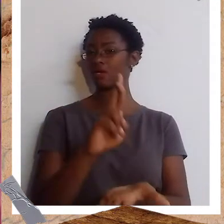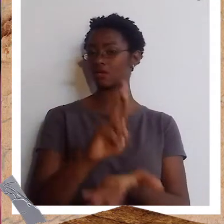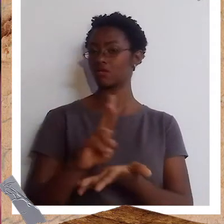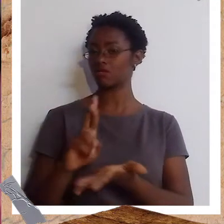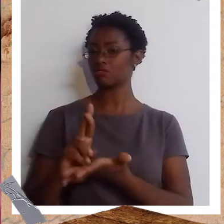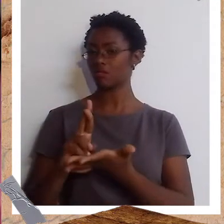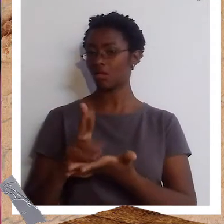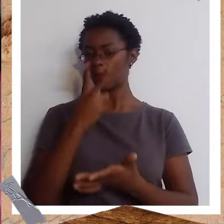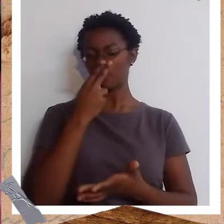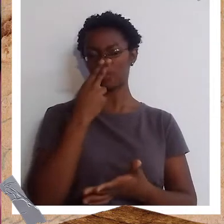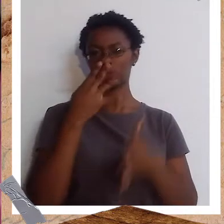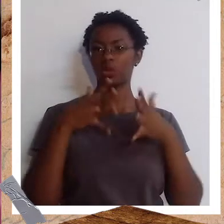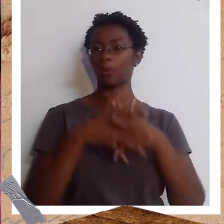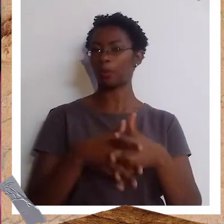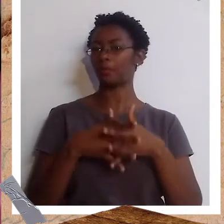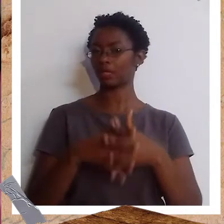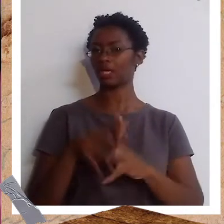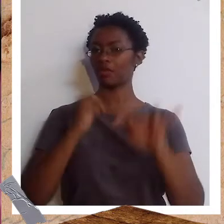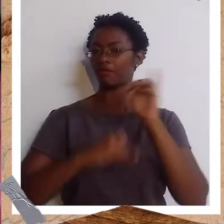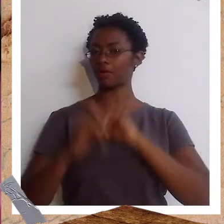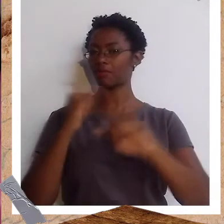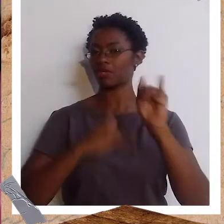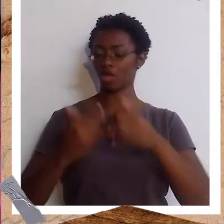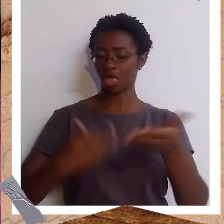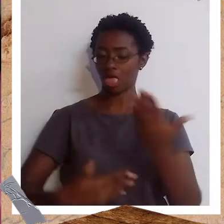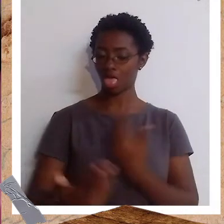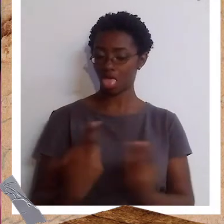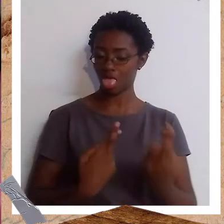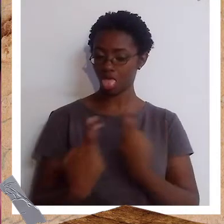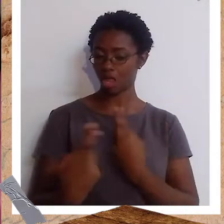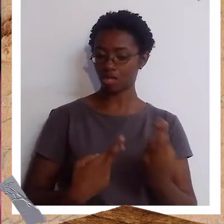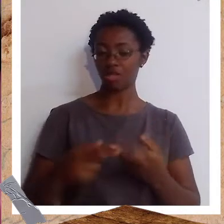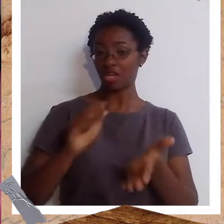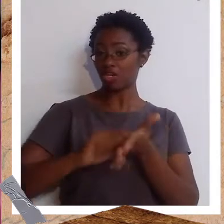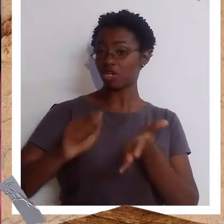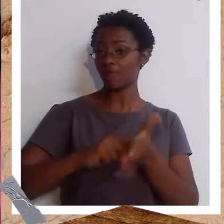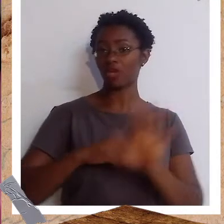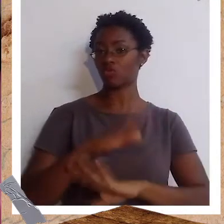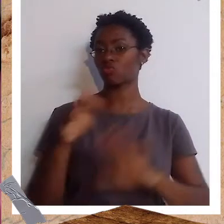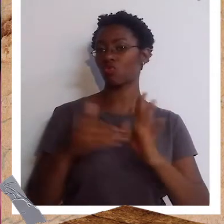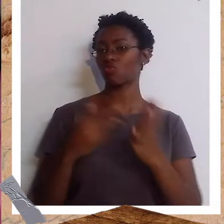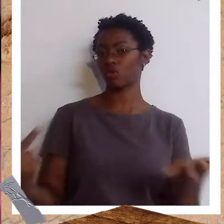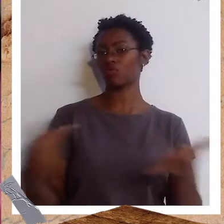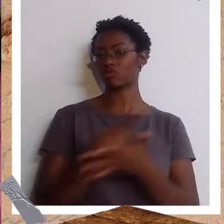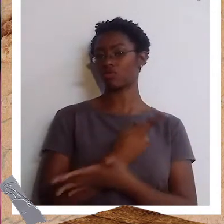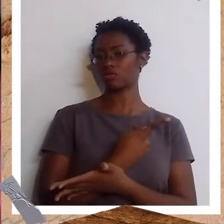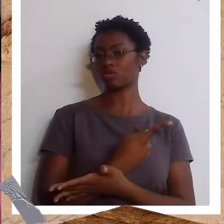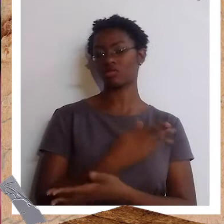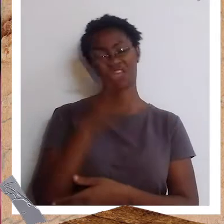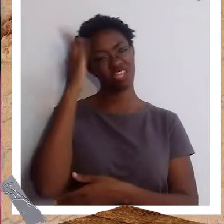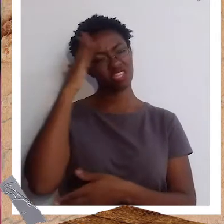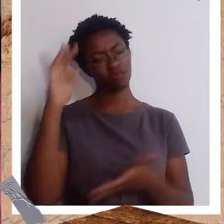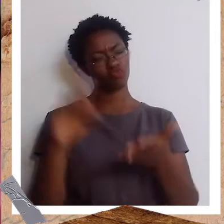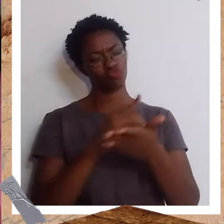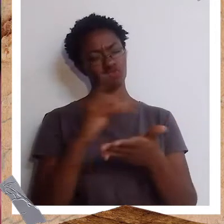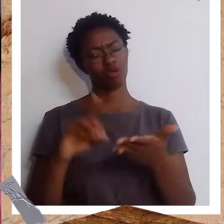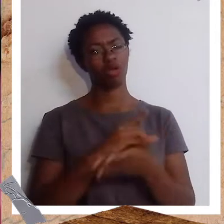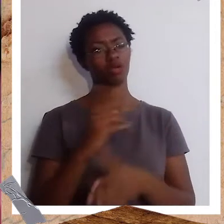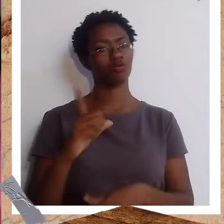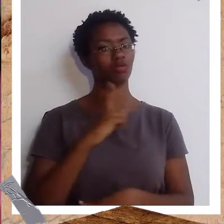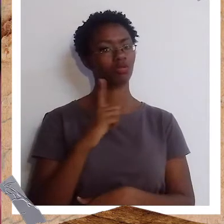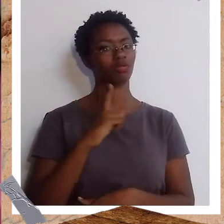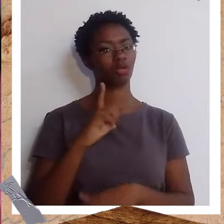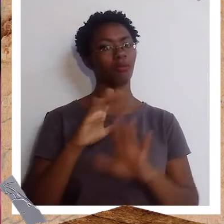muito complexa, então há muitas informações sobre a própria relação deles. Carolina escrevia tudo o que acontecia, então está lá no diário, a gente sabe disso, e algumas passagens